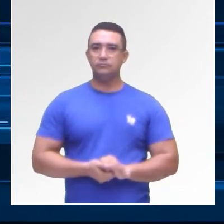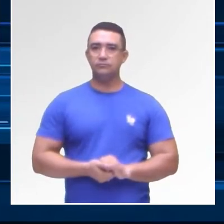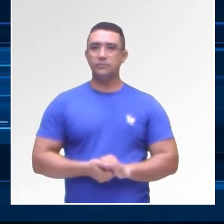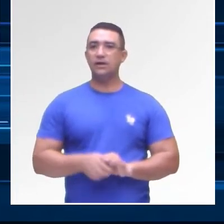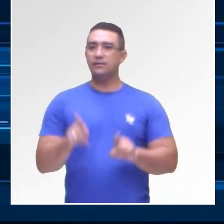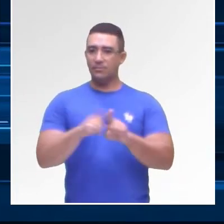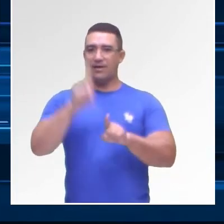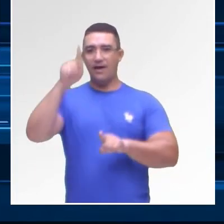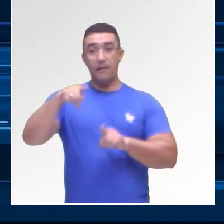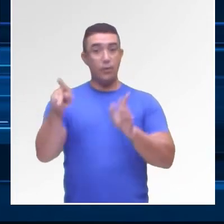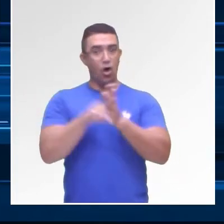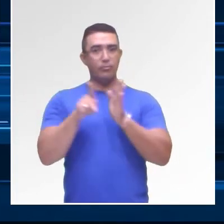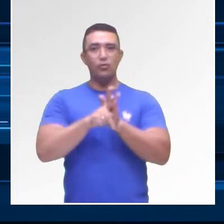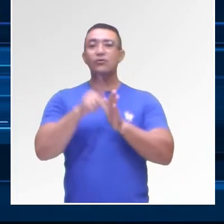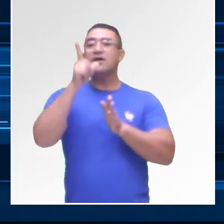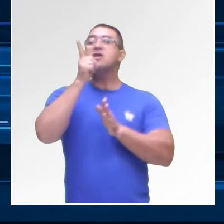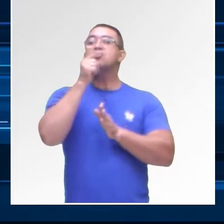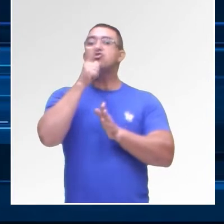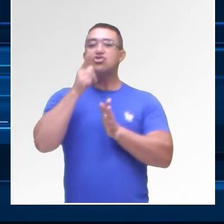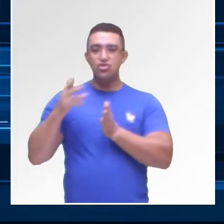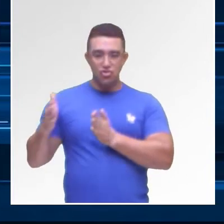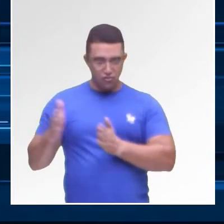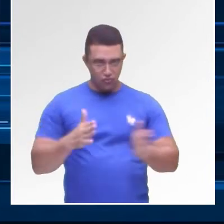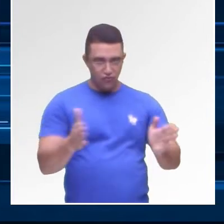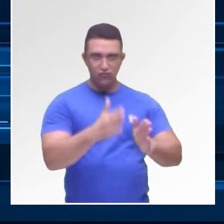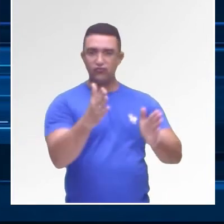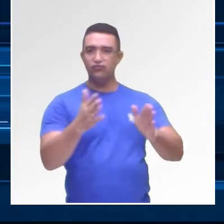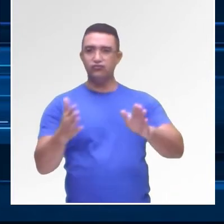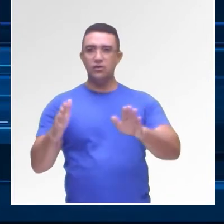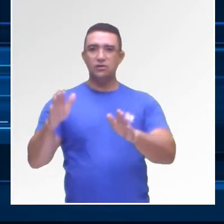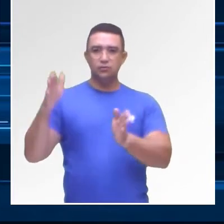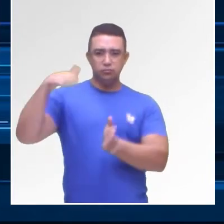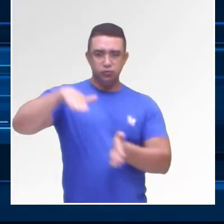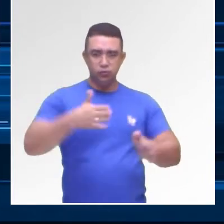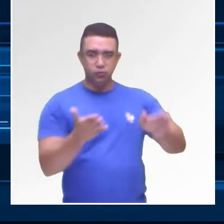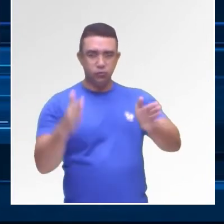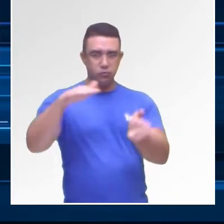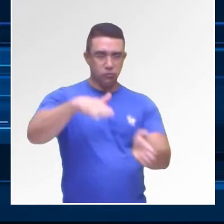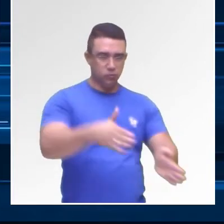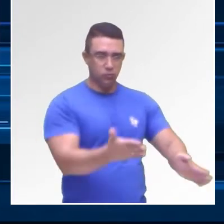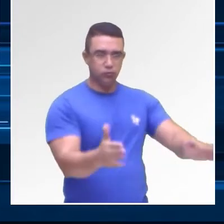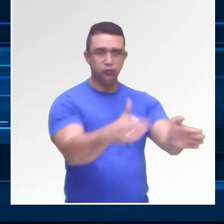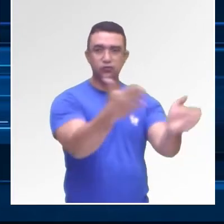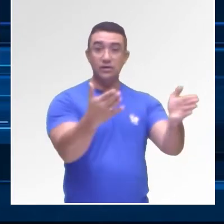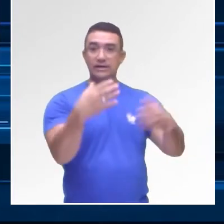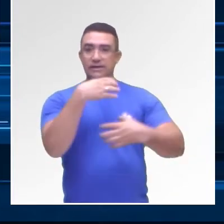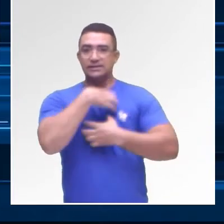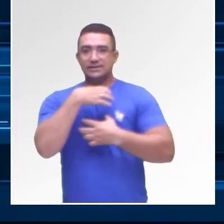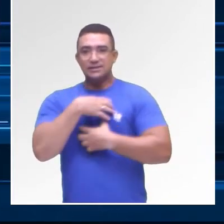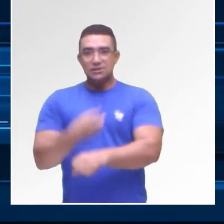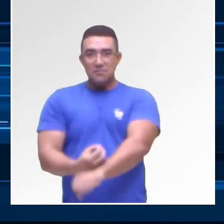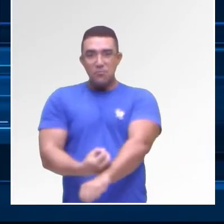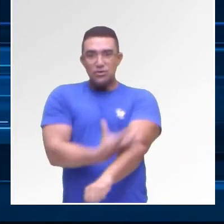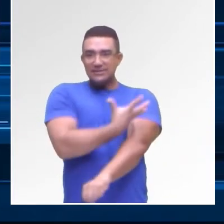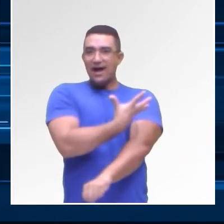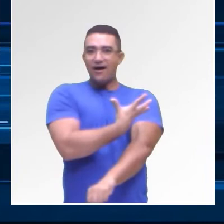descer corredeiras. Então as pessoas buscam mais essa prática aqui para sentir a emoção de